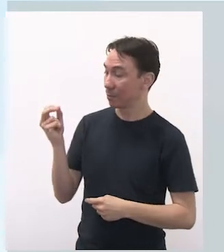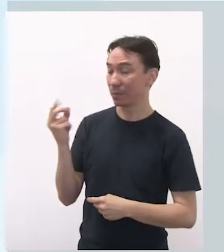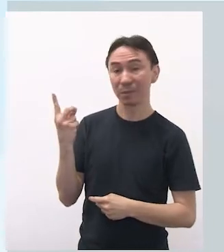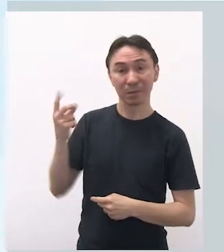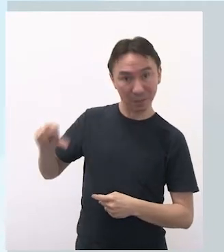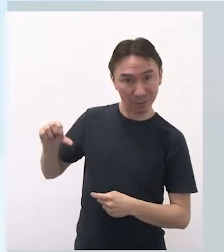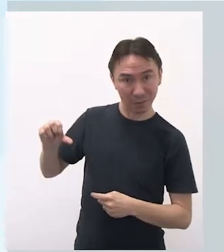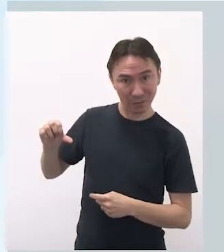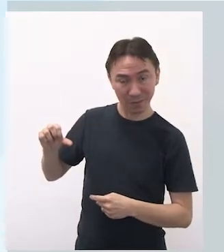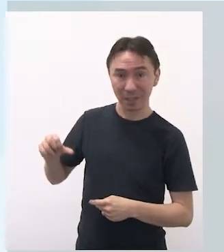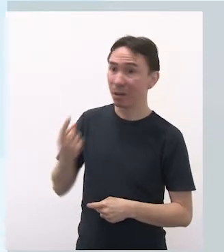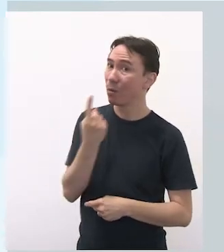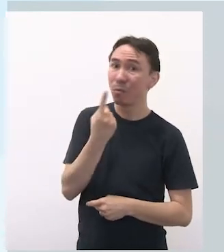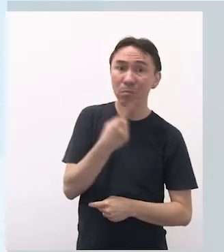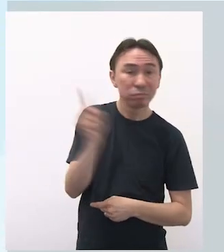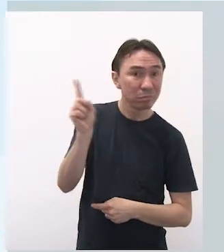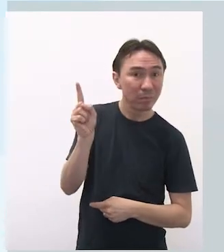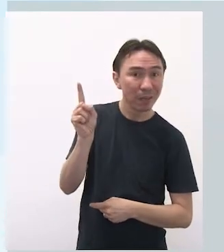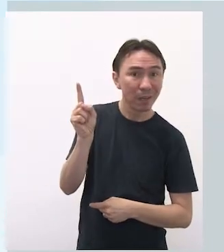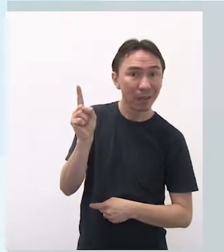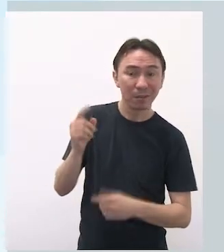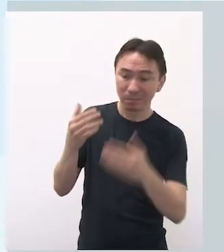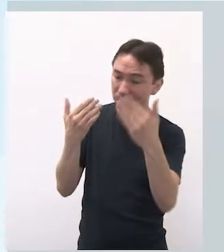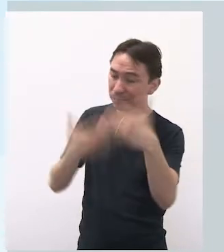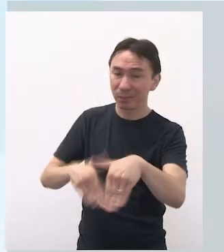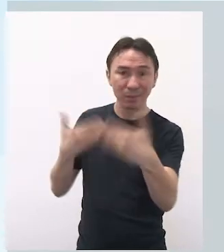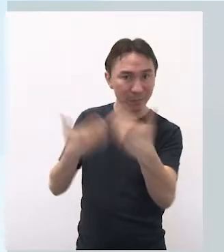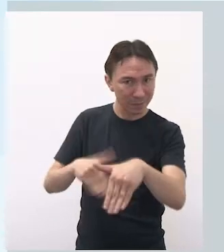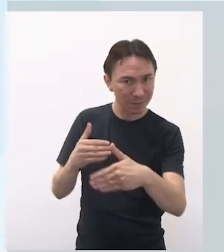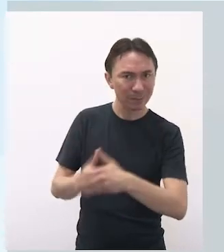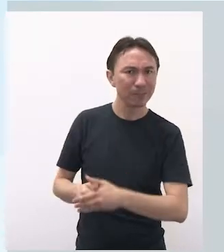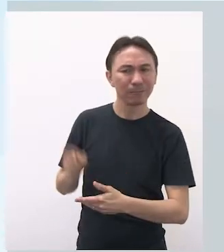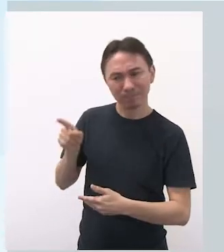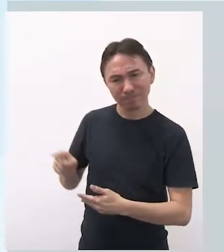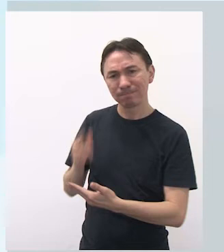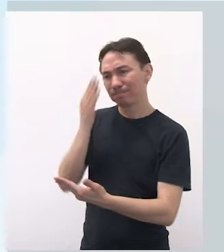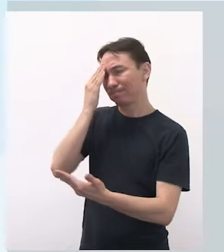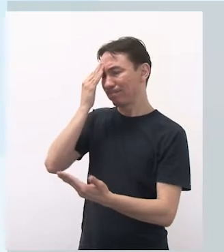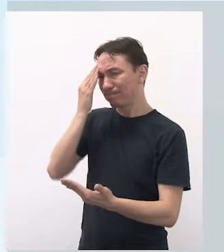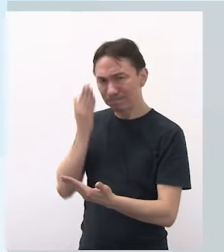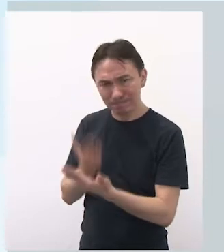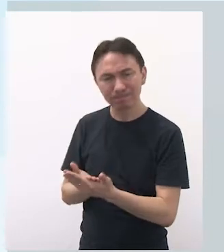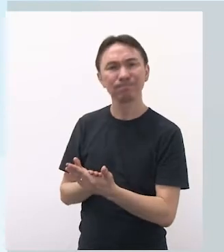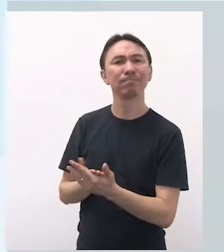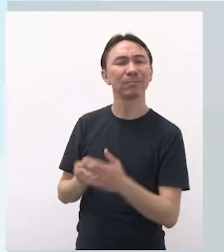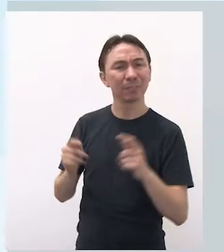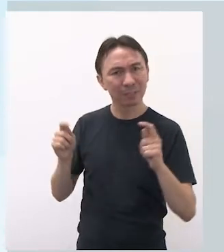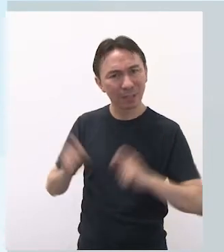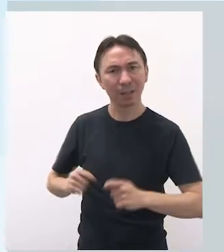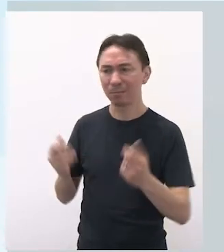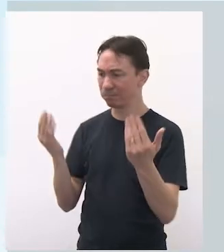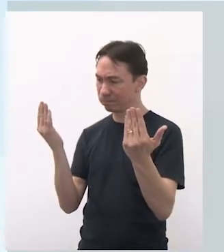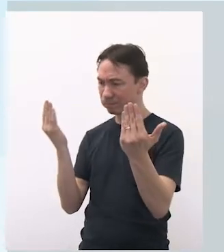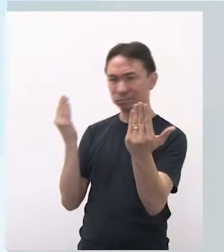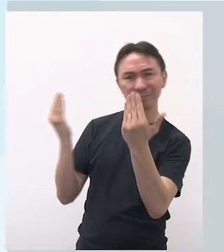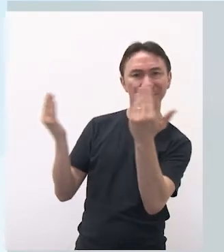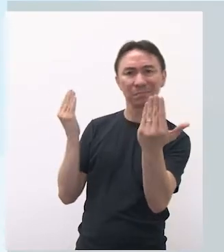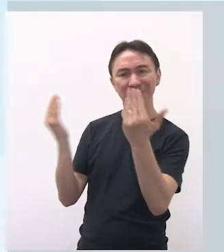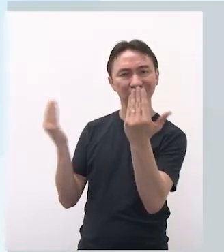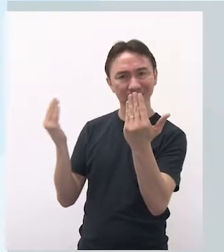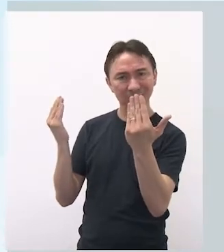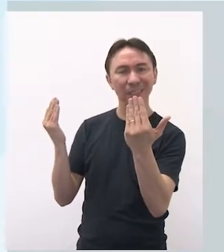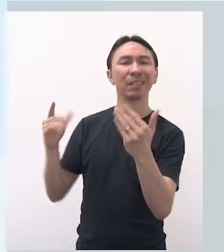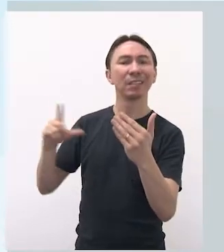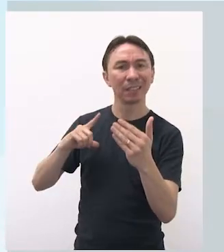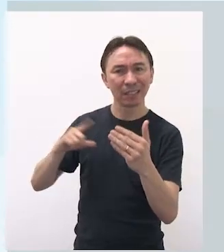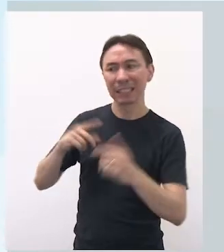última avaliação, uma avaliação confiável, comparável e que tem uma série histórica que nos mostra